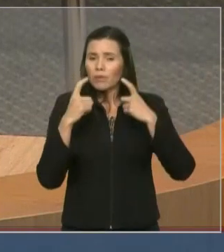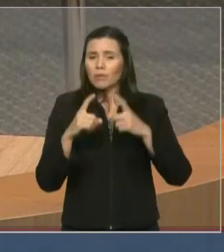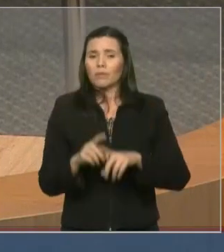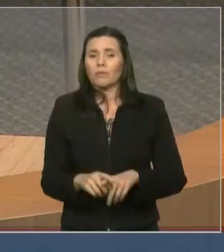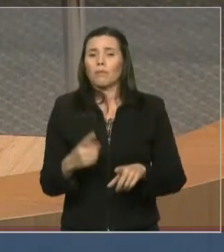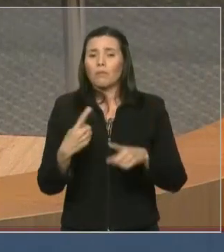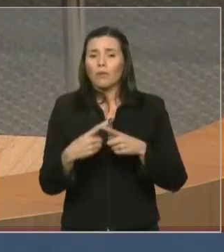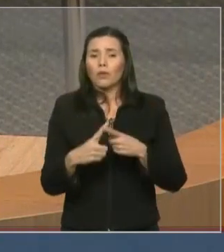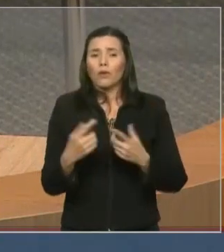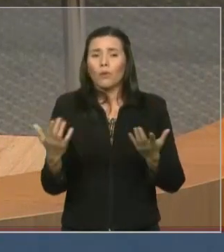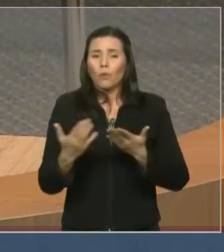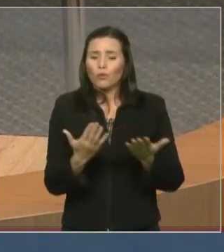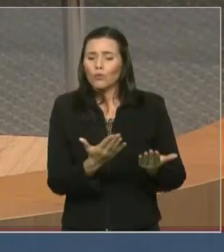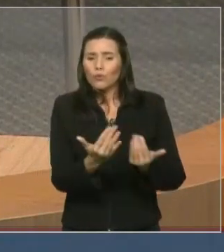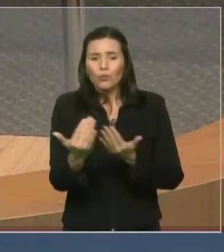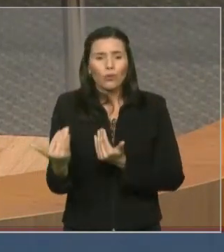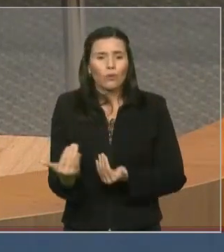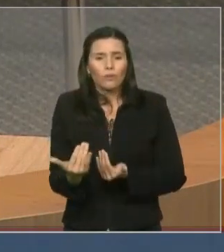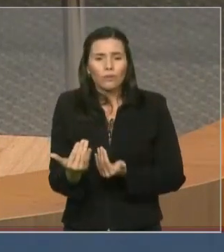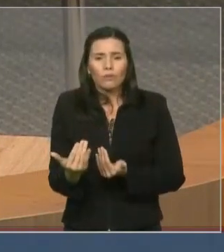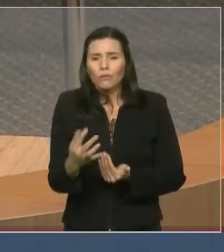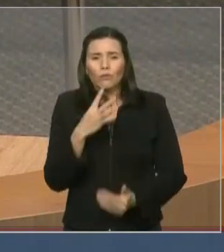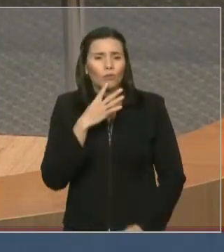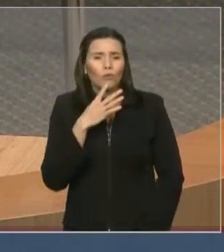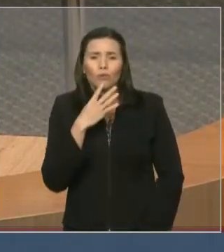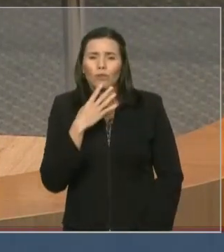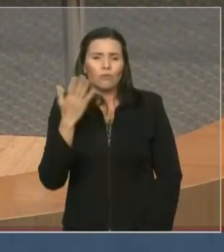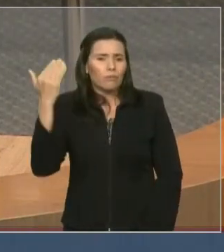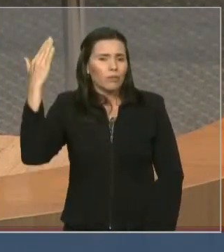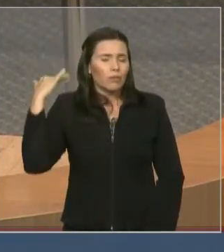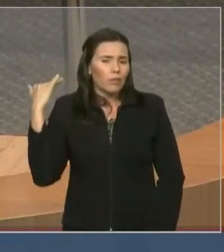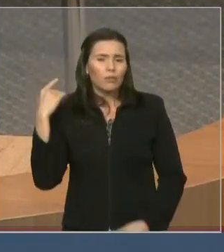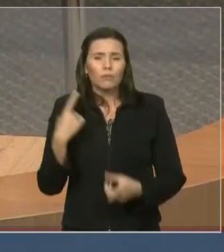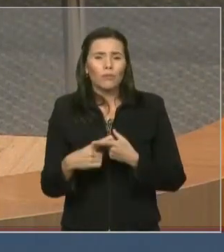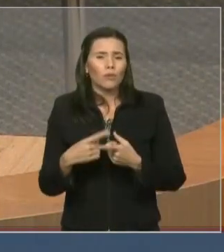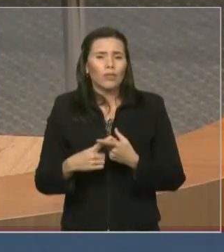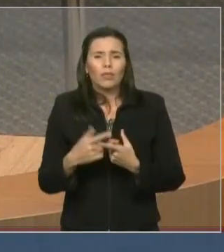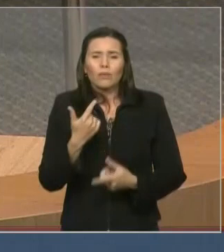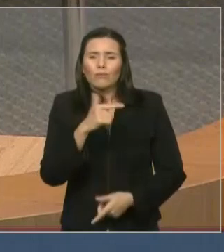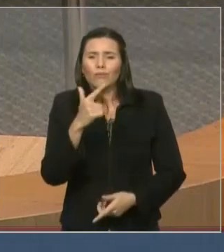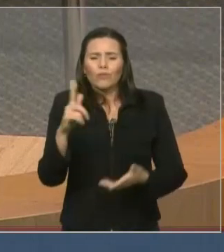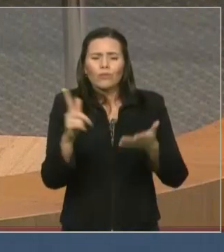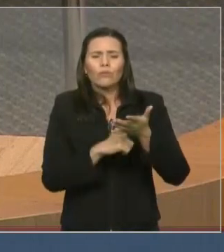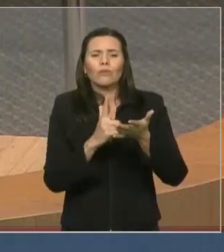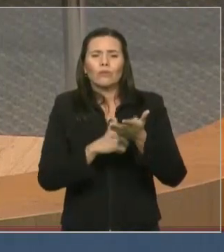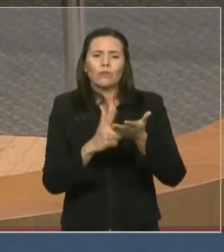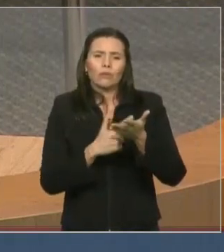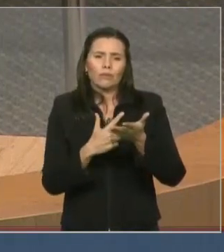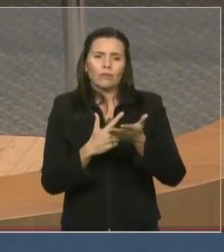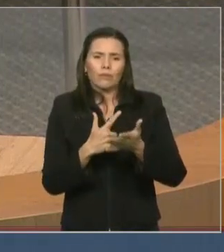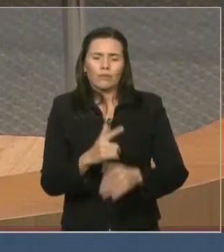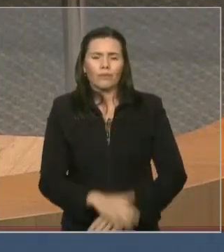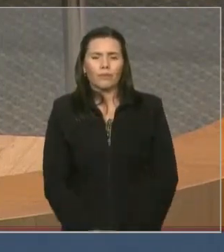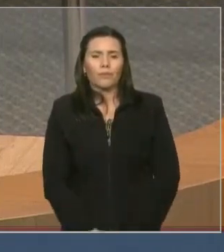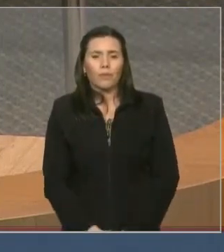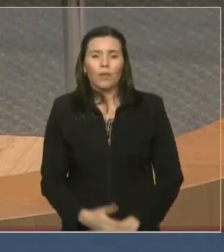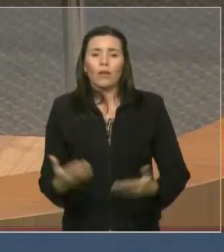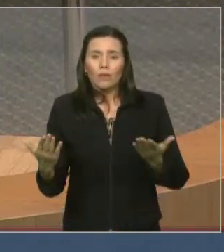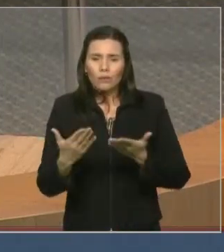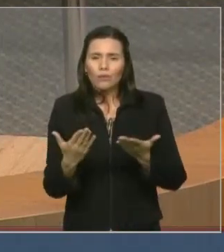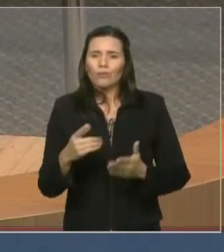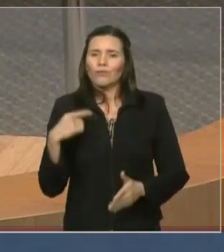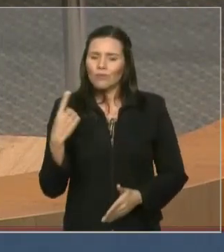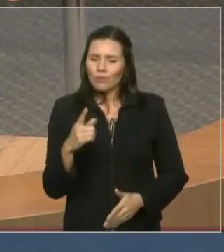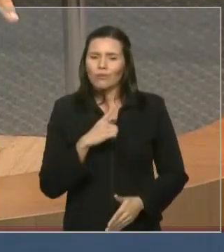hoje não conhecem o passado, porque não tinha acesso, não tinha livro. Nós temos a grande obrigação,